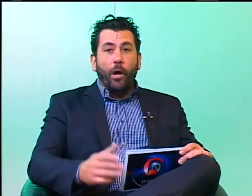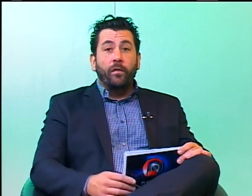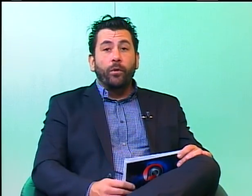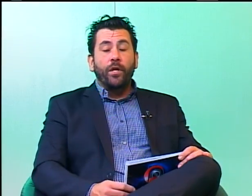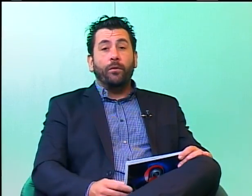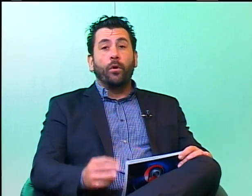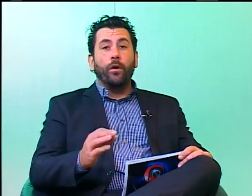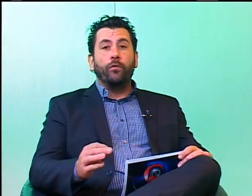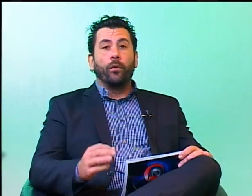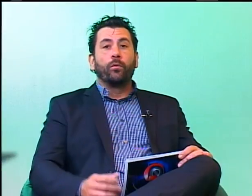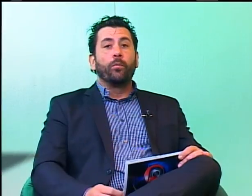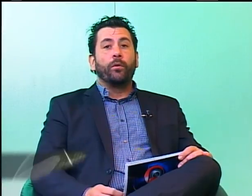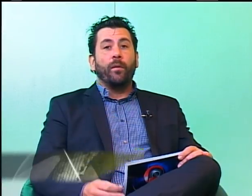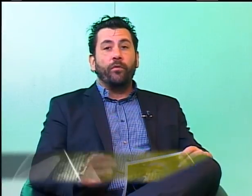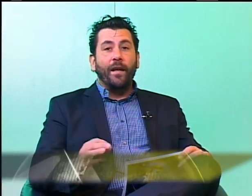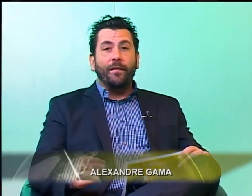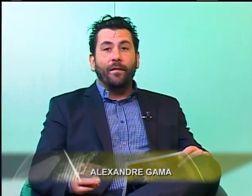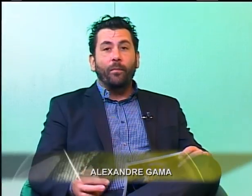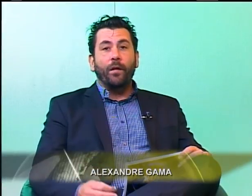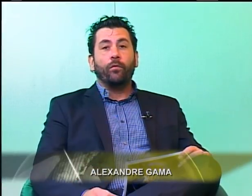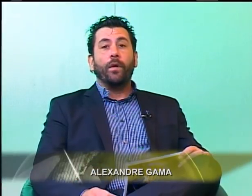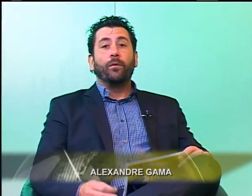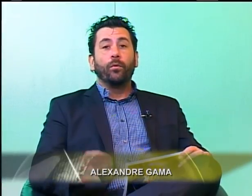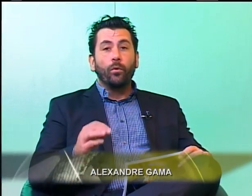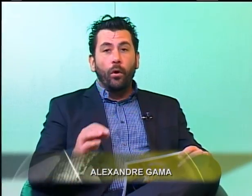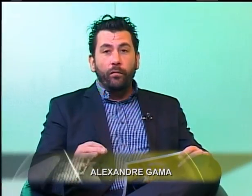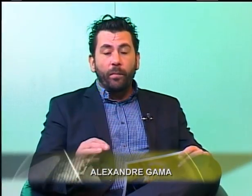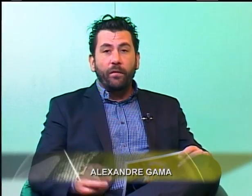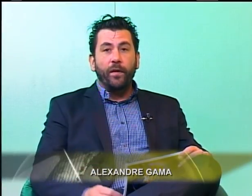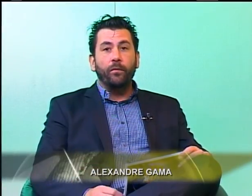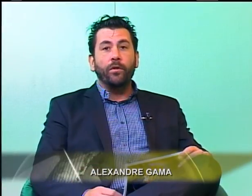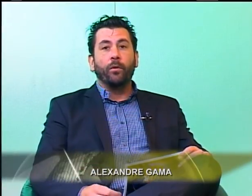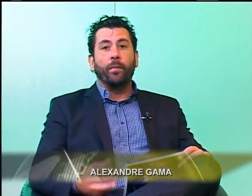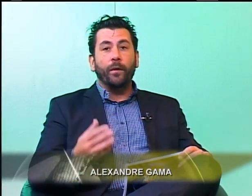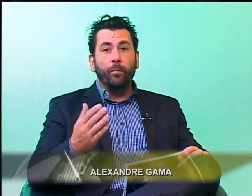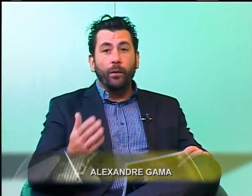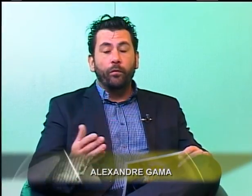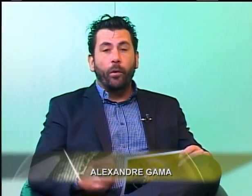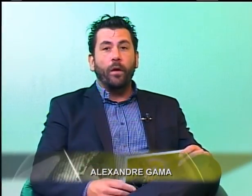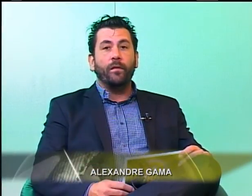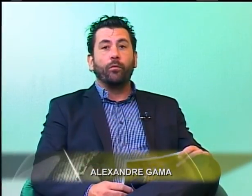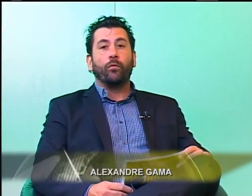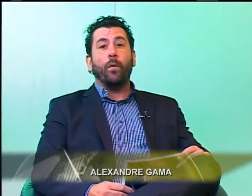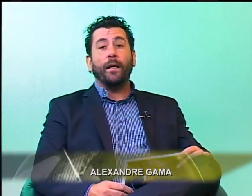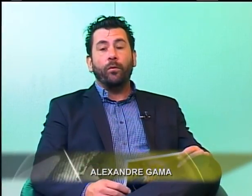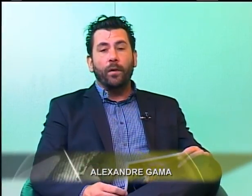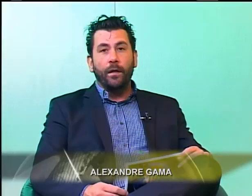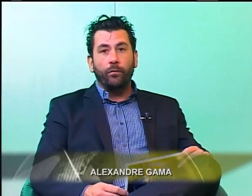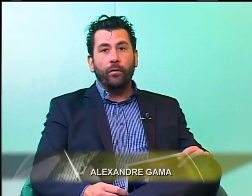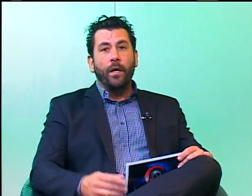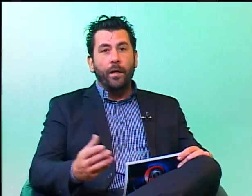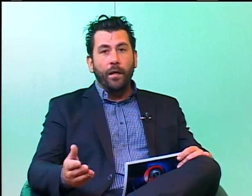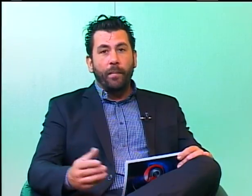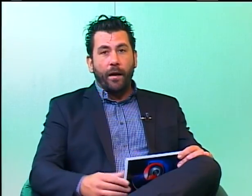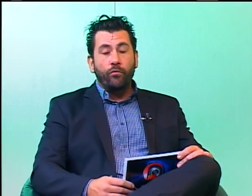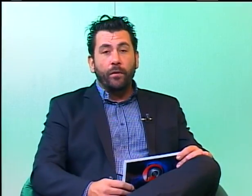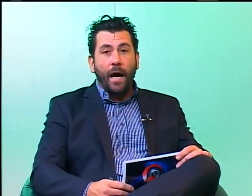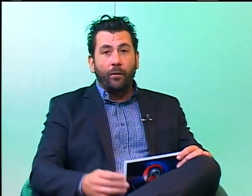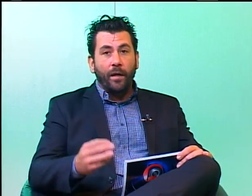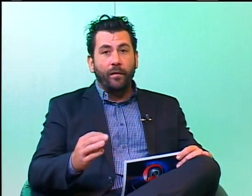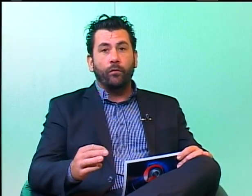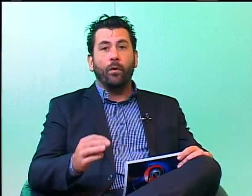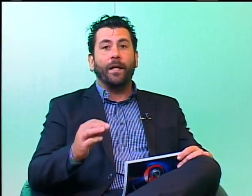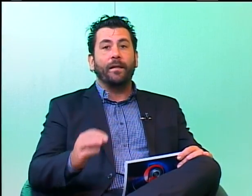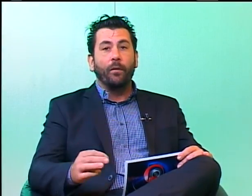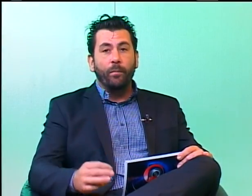Olá, no próximo dia 2 de outubro temos a eleição para a escolha do novo prefeito de Rio Preto pelos próximos 4 anos. E para